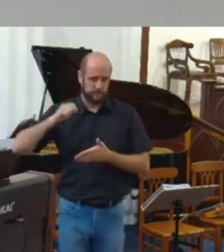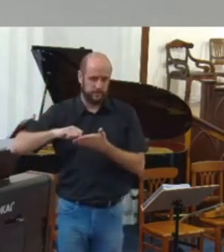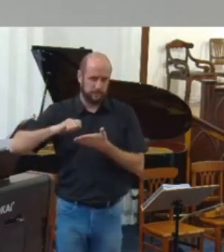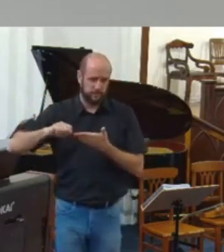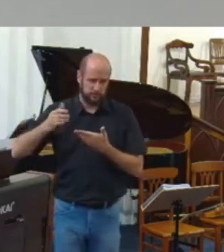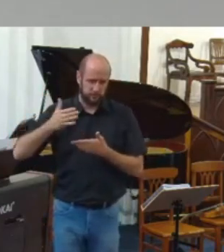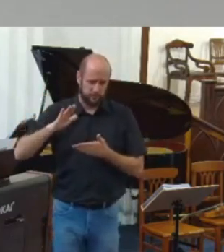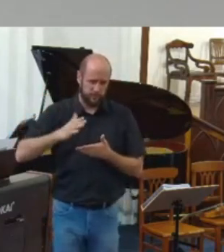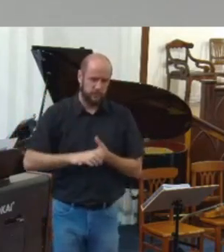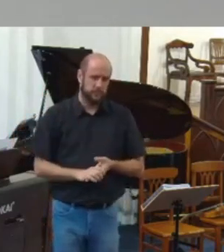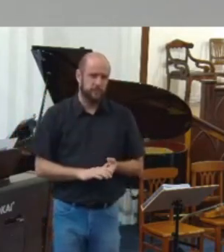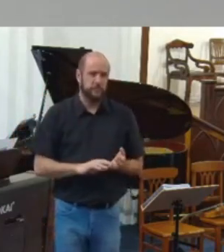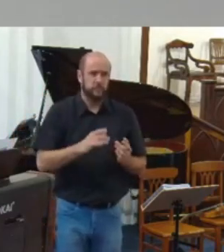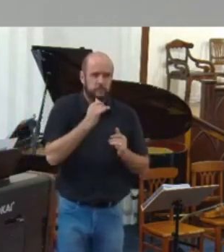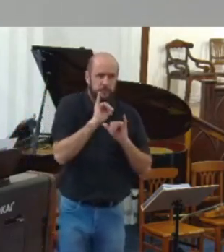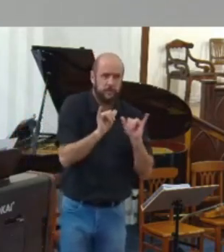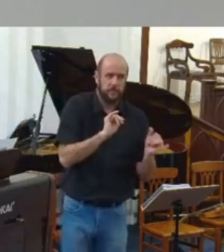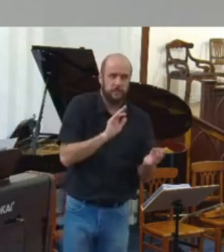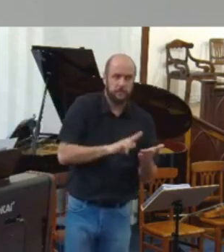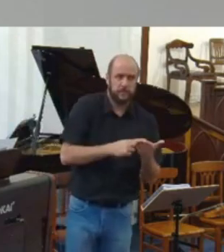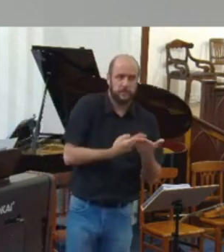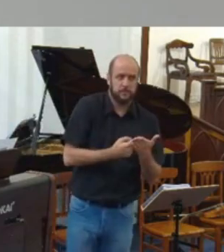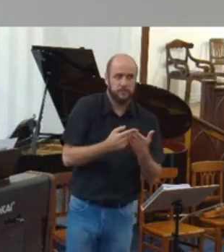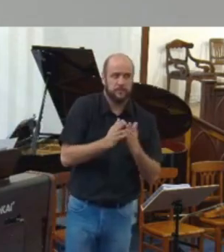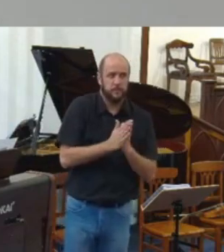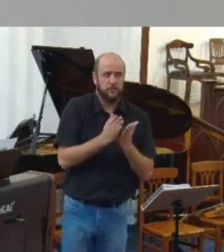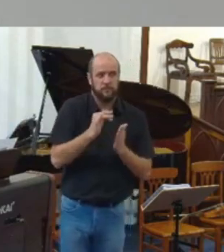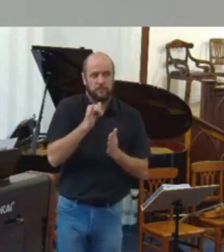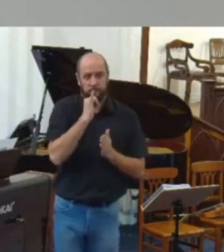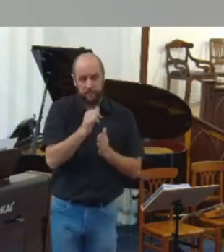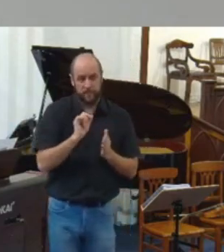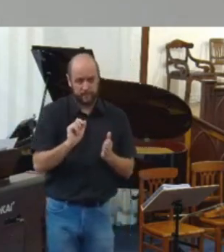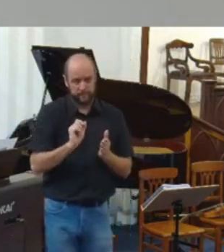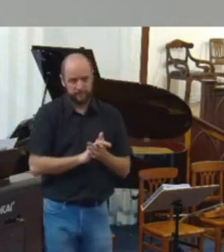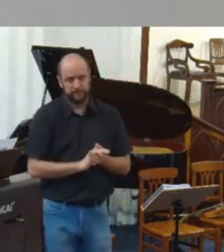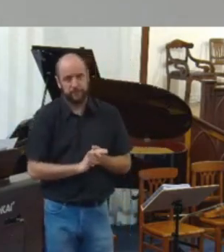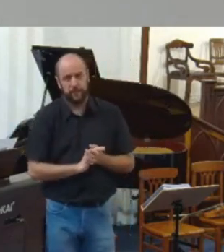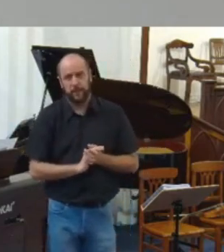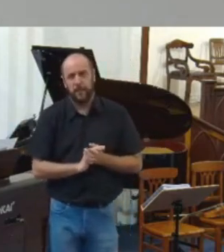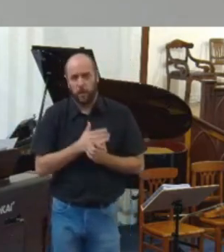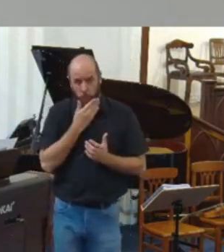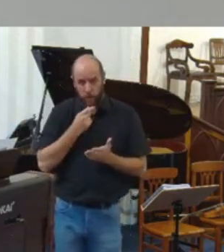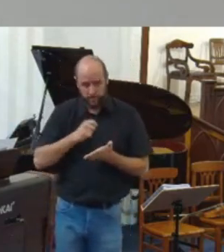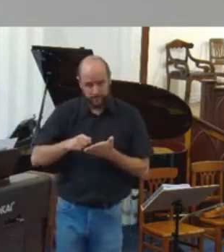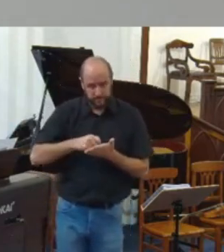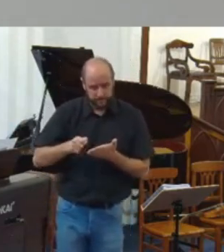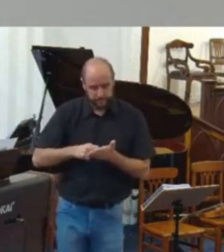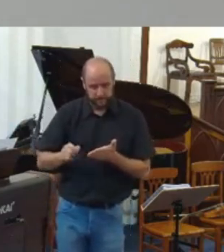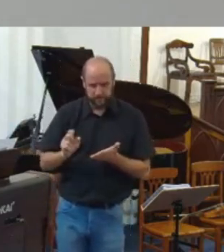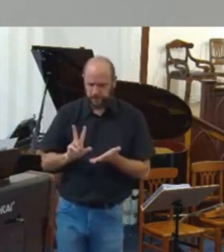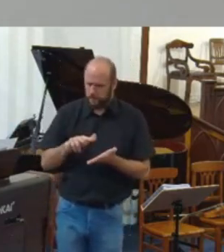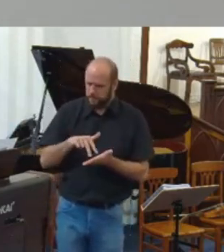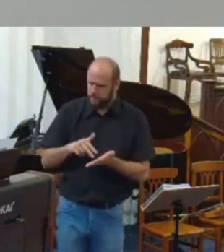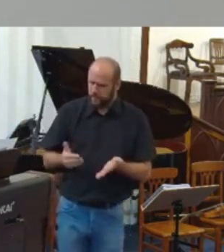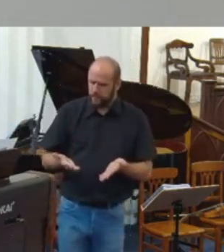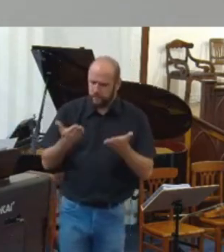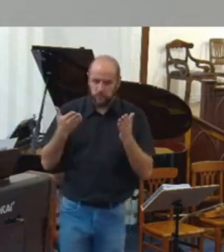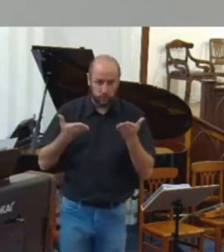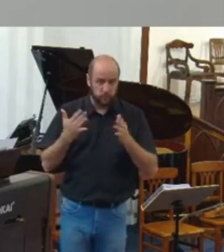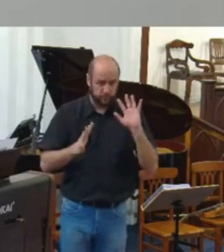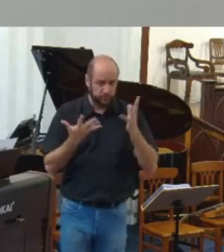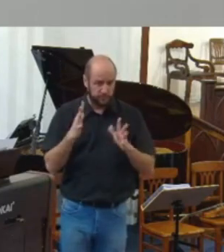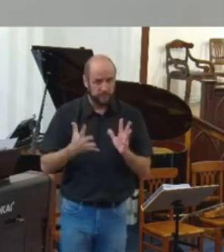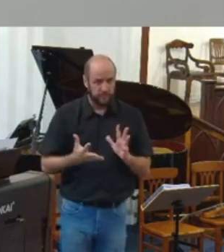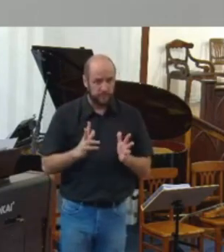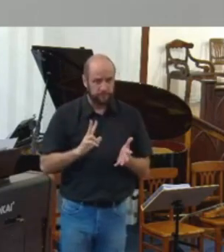a interpretação bíblica, Gerhardus Voss diz: a ressurreição, coisa que estamos comemorando hoje,